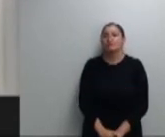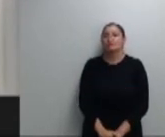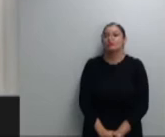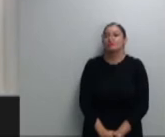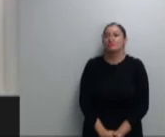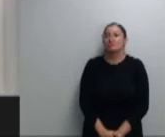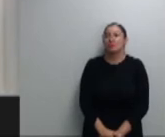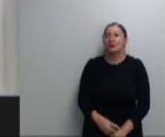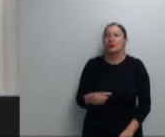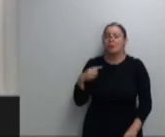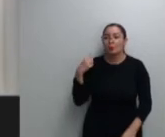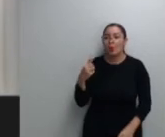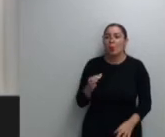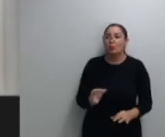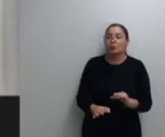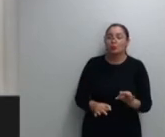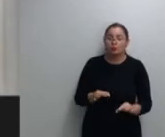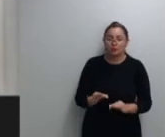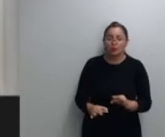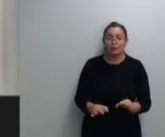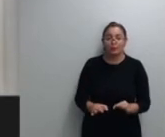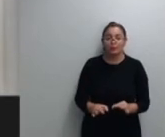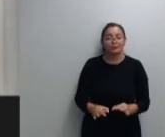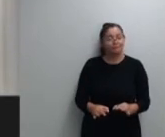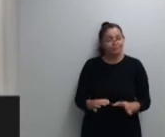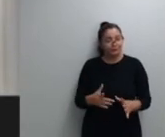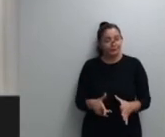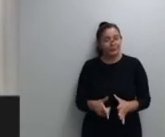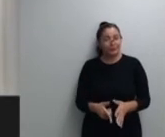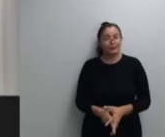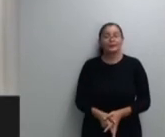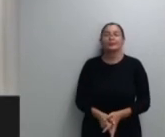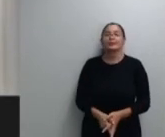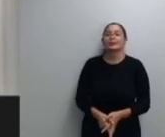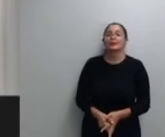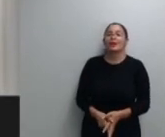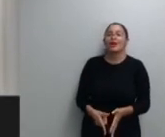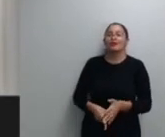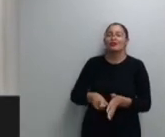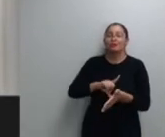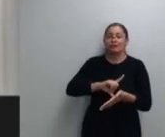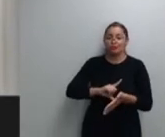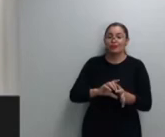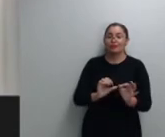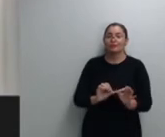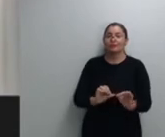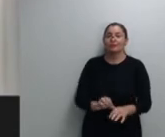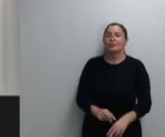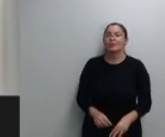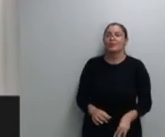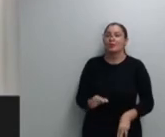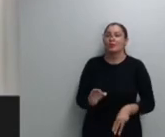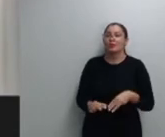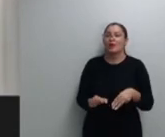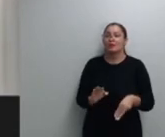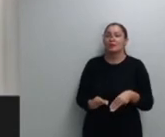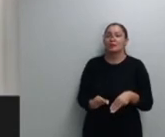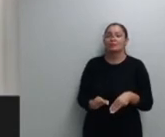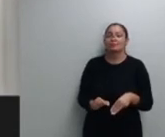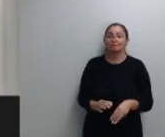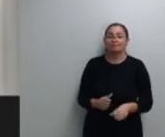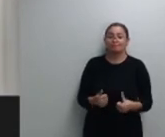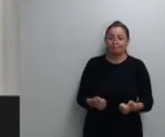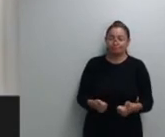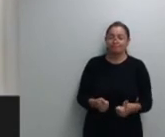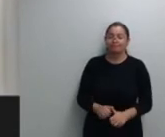então, o julgamento por hora fica suspenso. Quando a ministra Regina, então, pautar, haverá a intimação necessária. Tá bom?